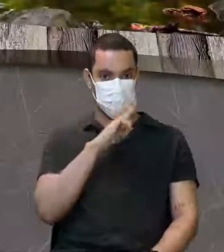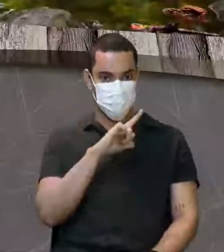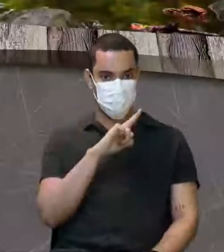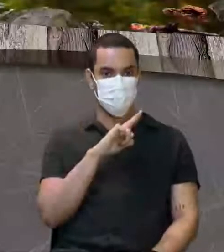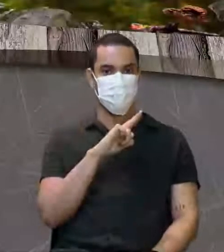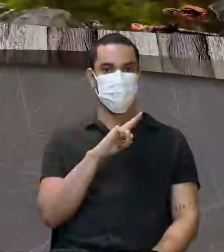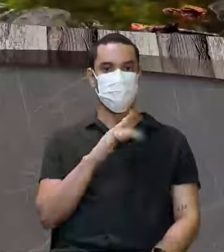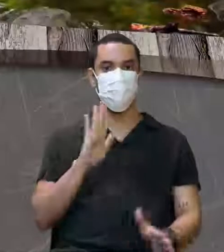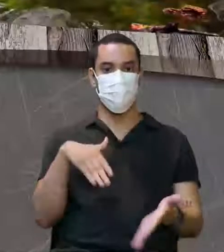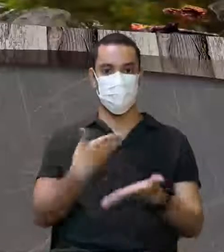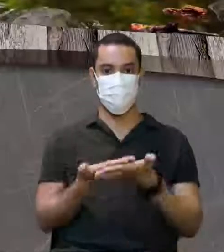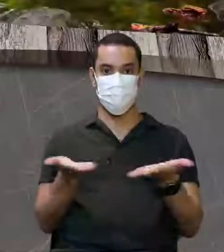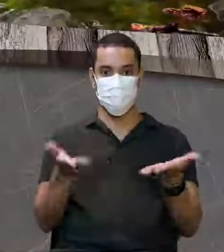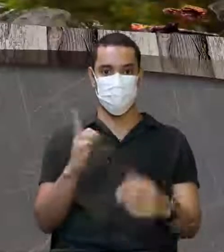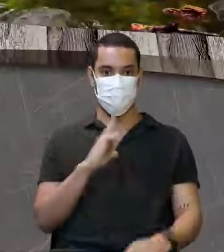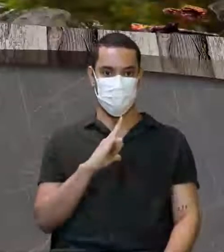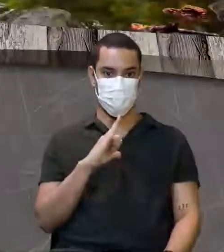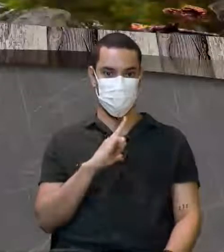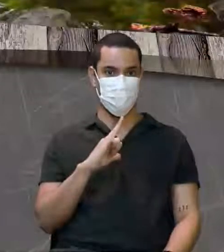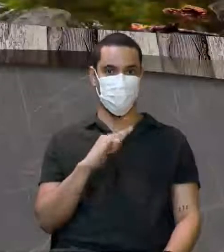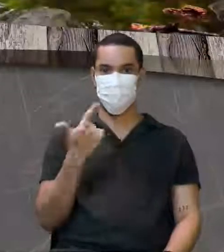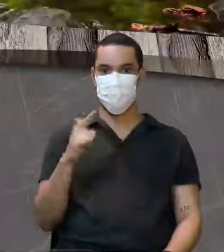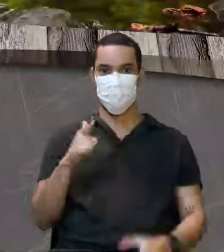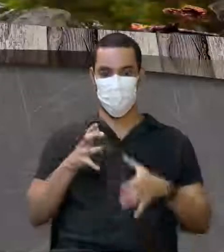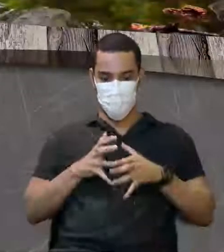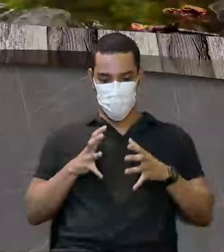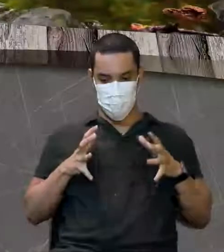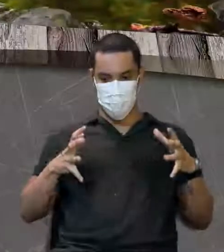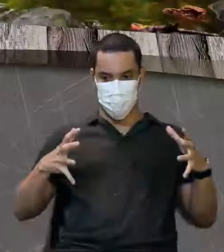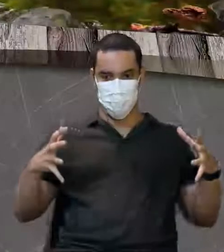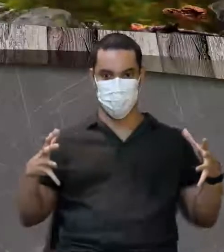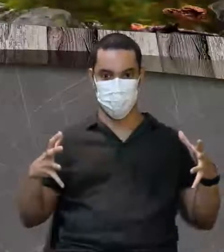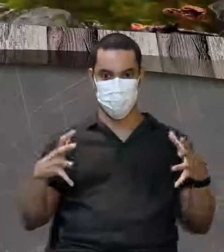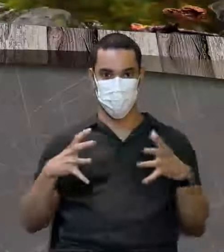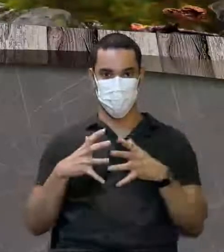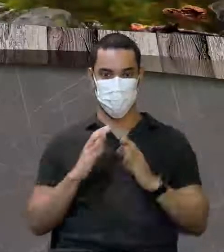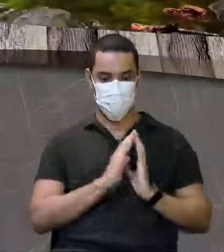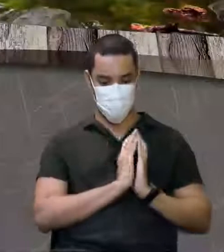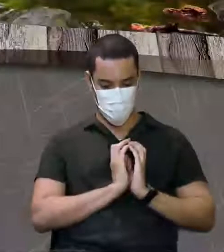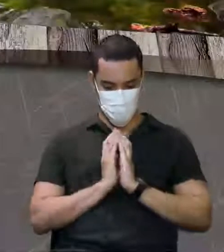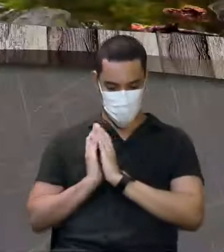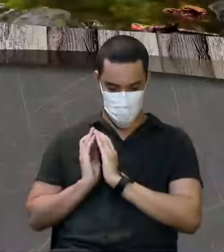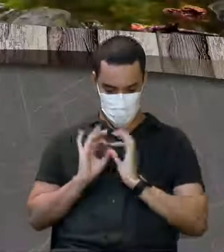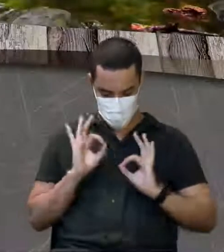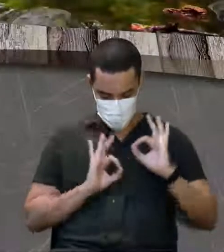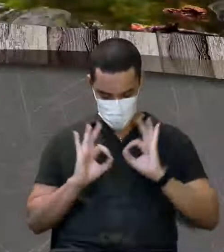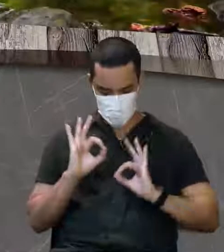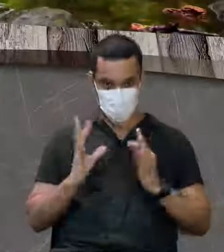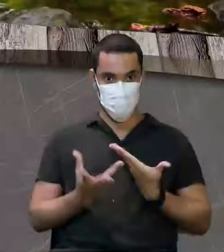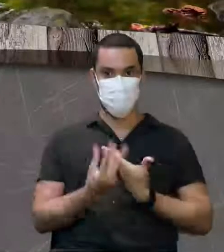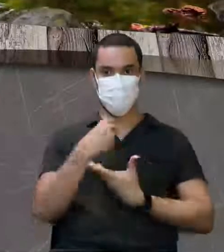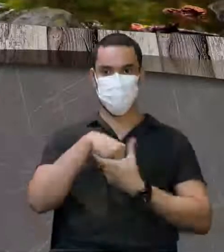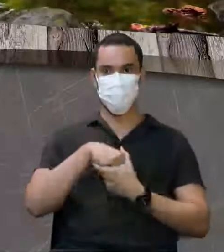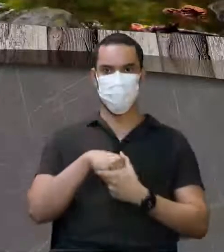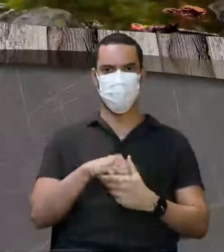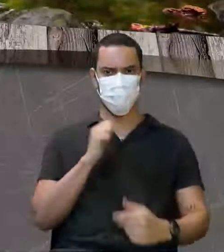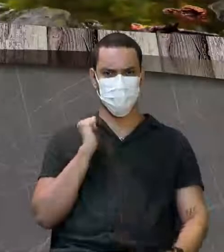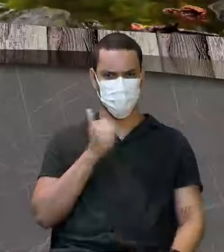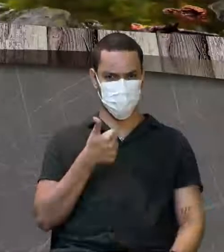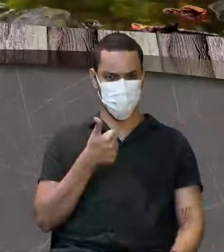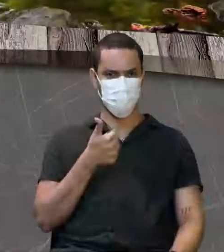e é o que nós temos hoje. A gente não tem aquele região torácica tão desenvolvida. Os pulmões estão bem agasalhadinhos, comportados aqui dentro. Tá